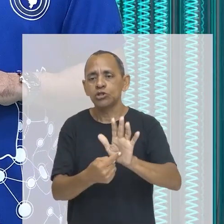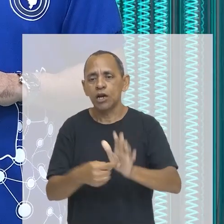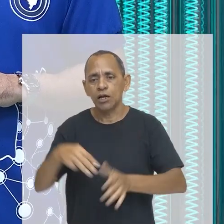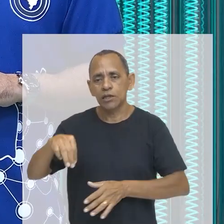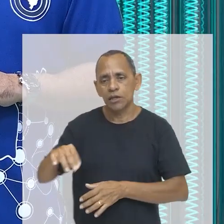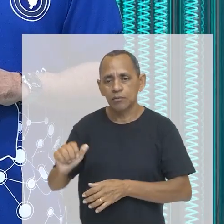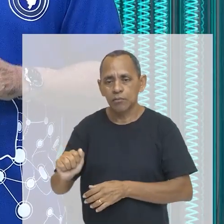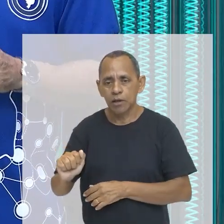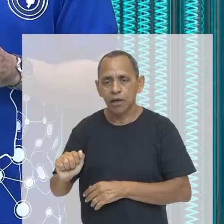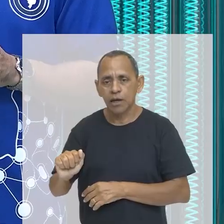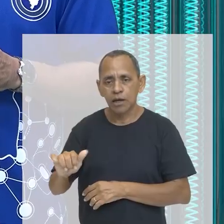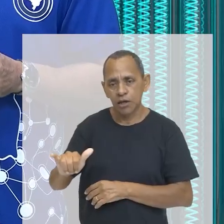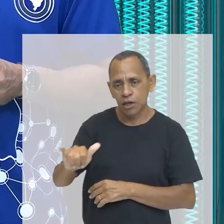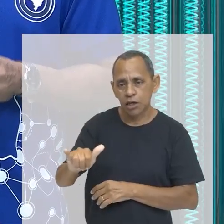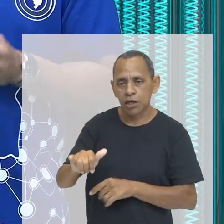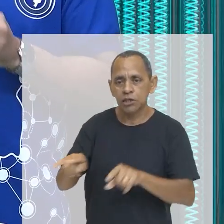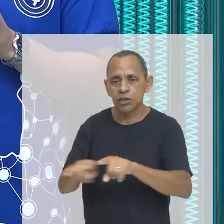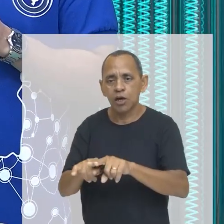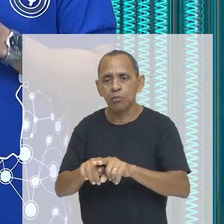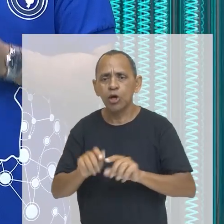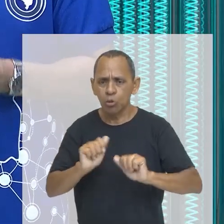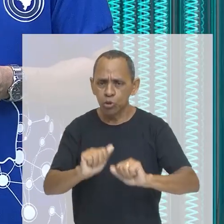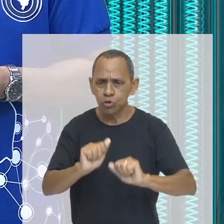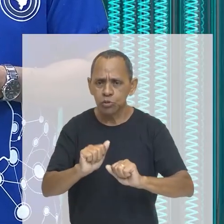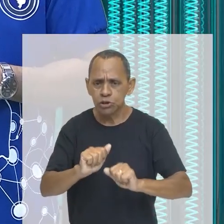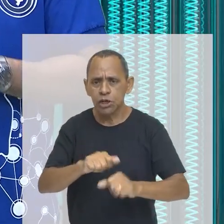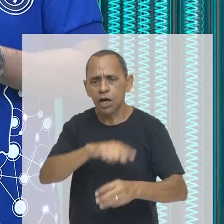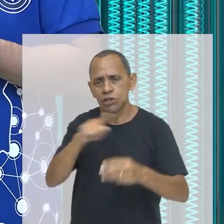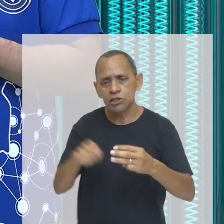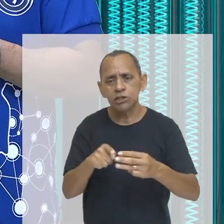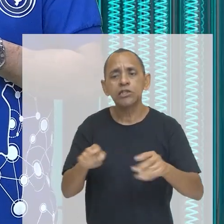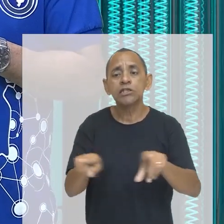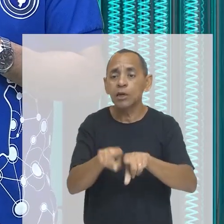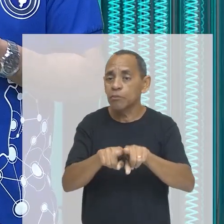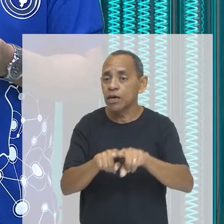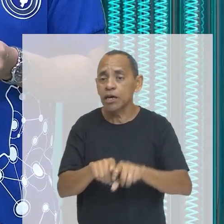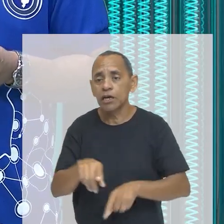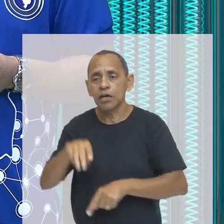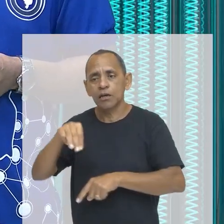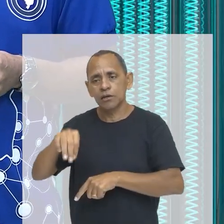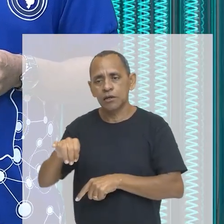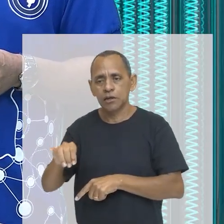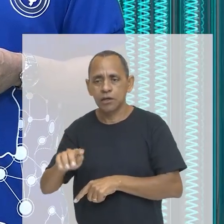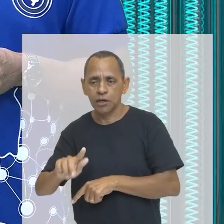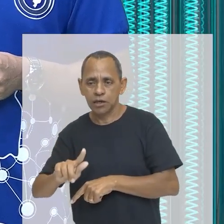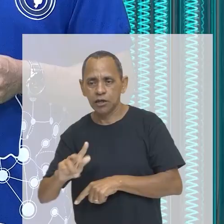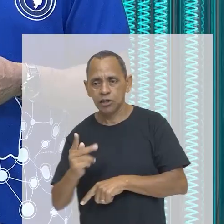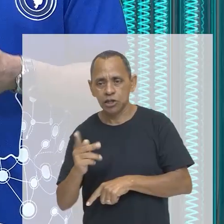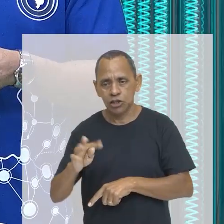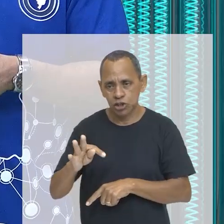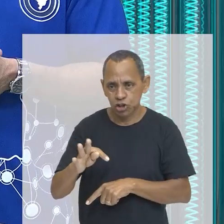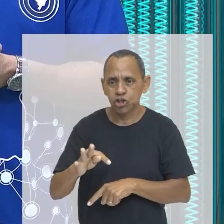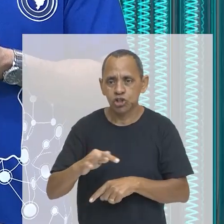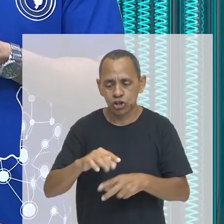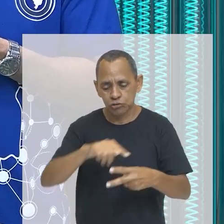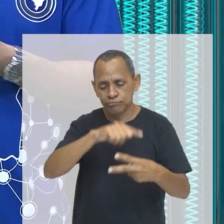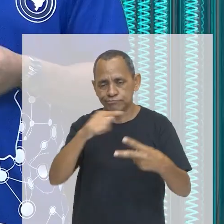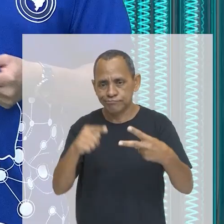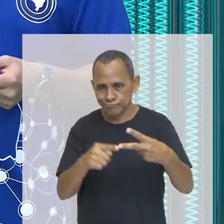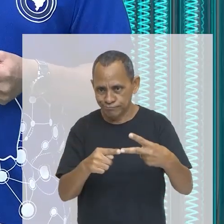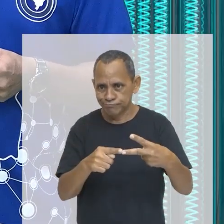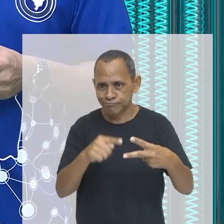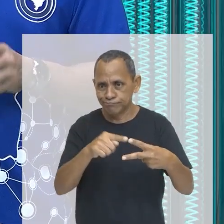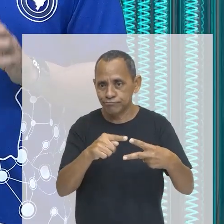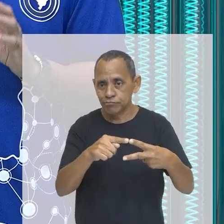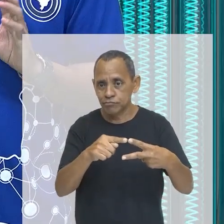também might, vai indicar possibilidades. São verbos muito parecidos, que têm a mesma situação de uso, só que o might ele